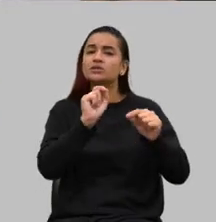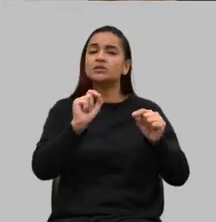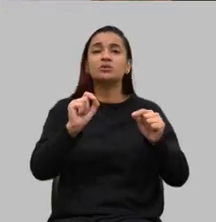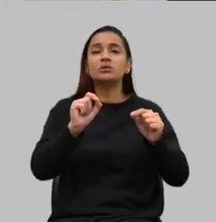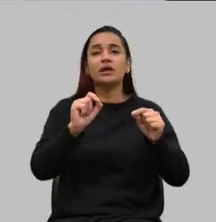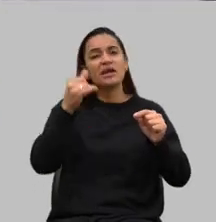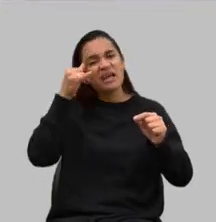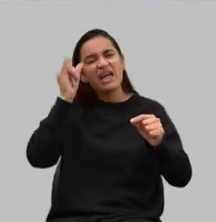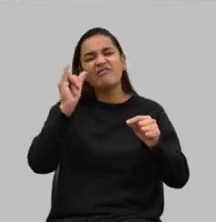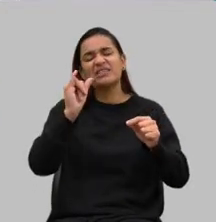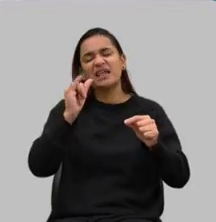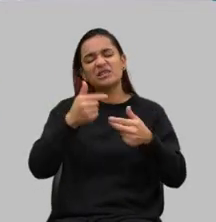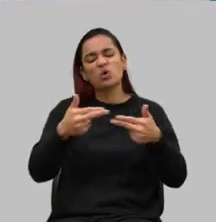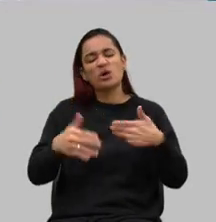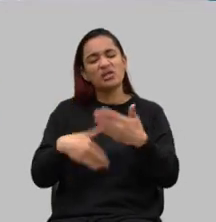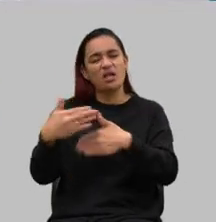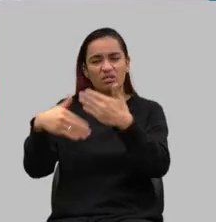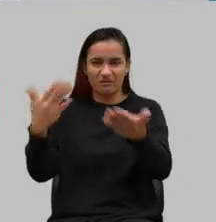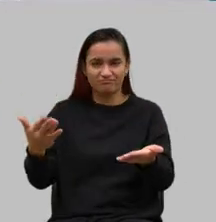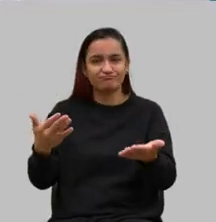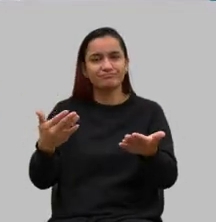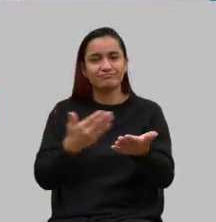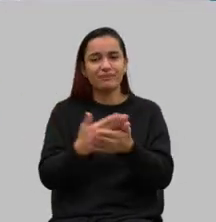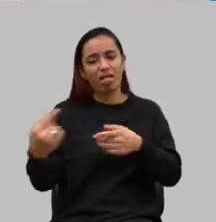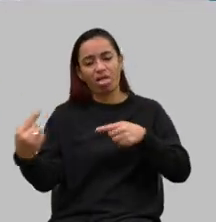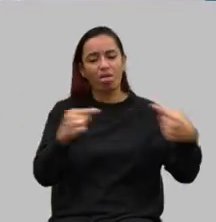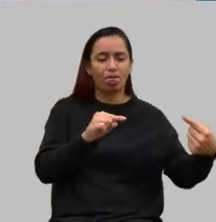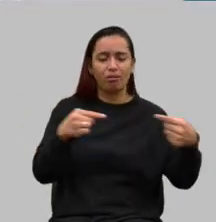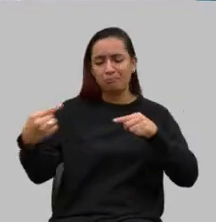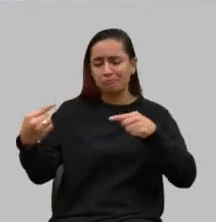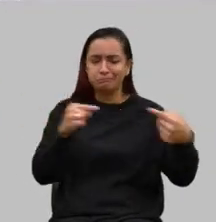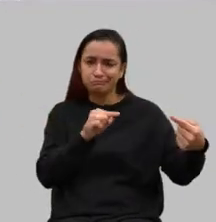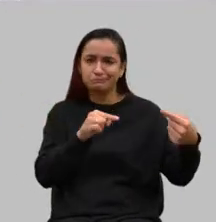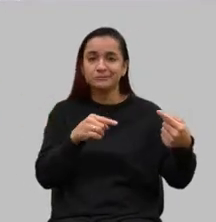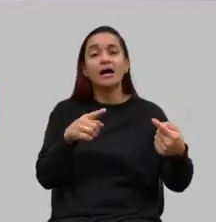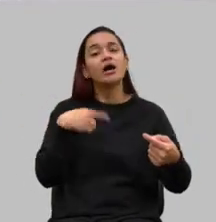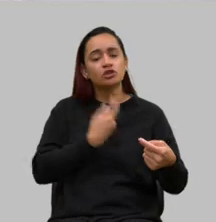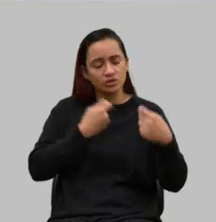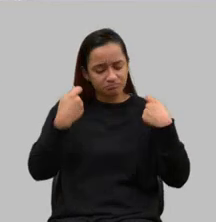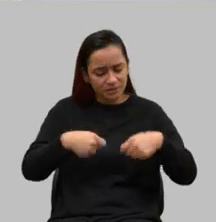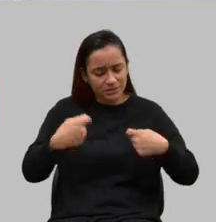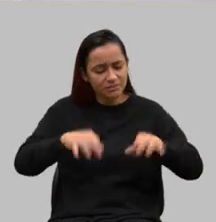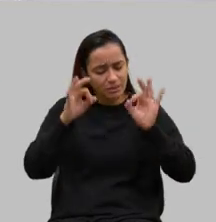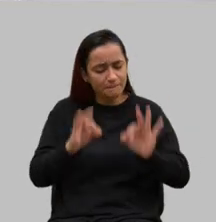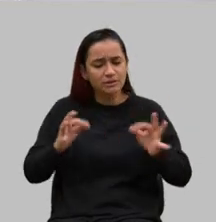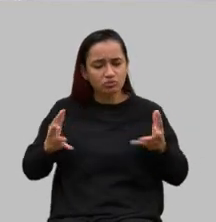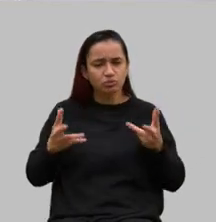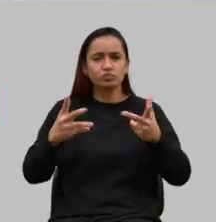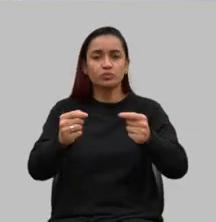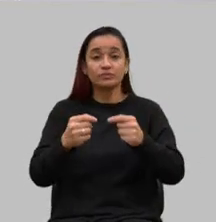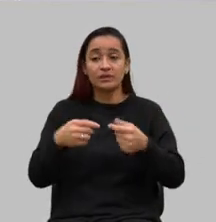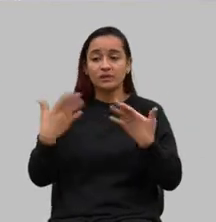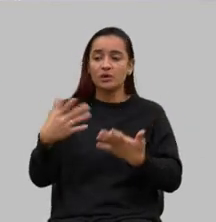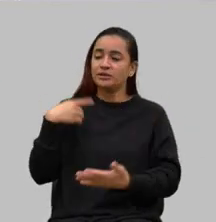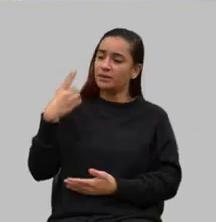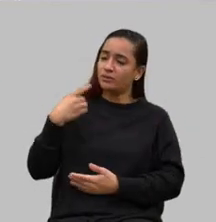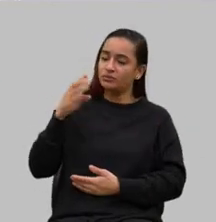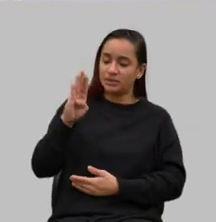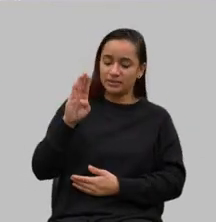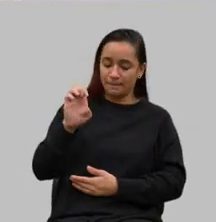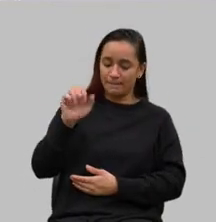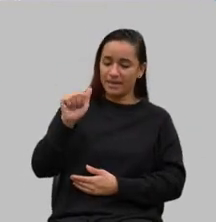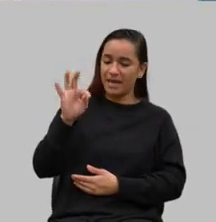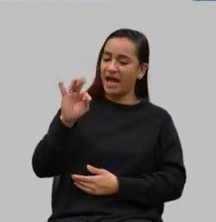então a gente precisa realmente dessa otimização e a deputada Beatriz e a gente sempre defende também que a gente precisa